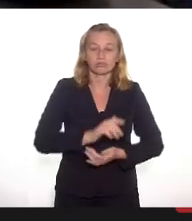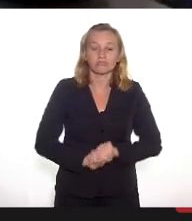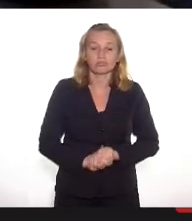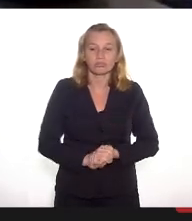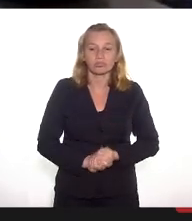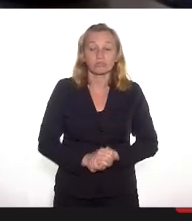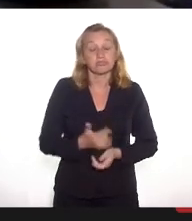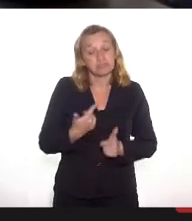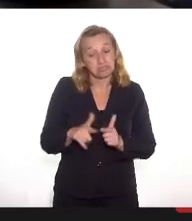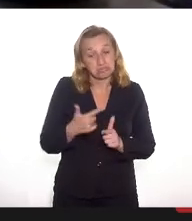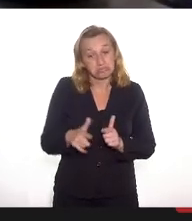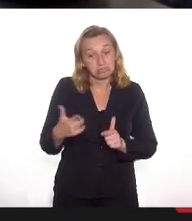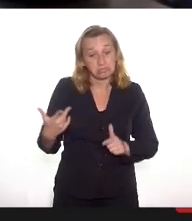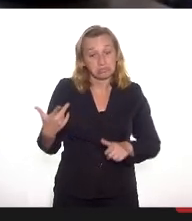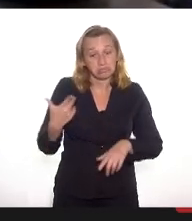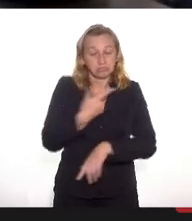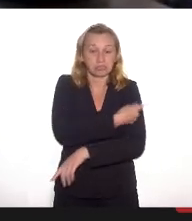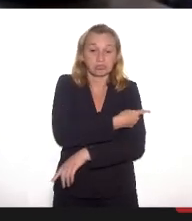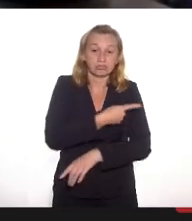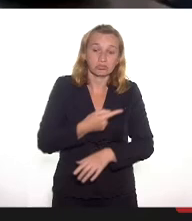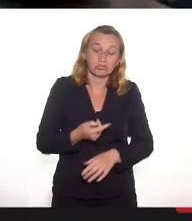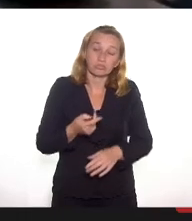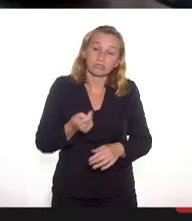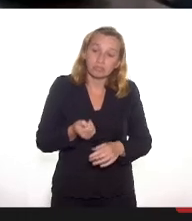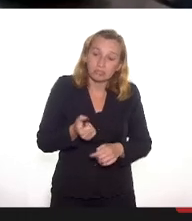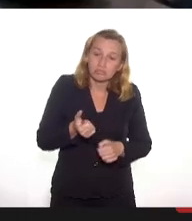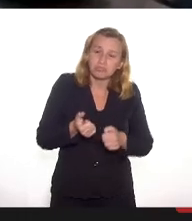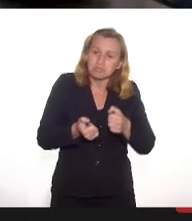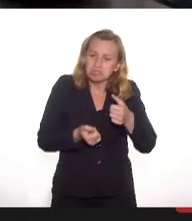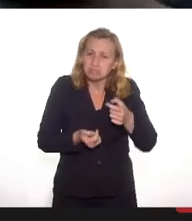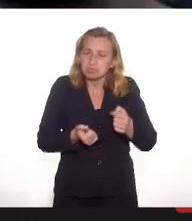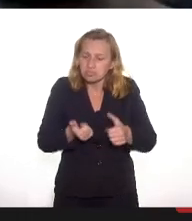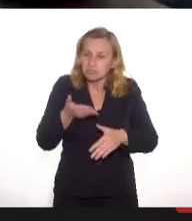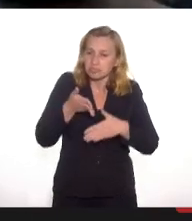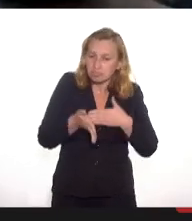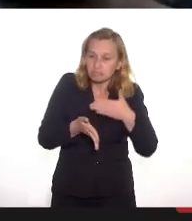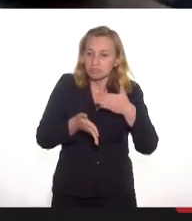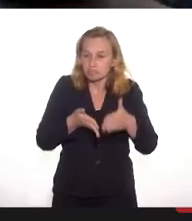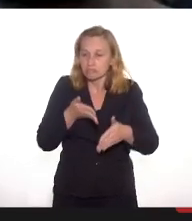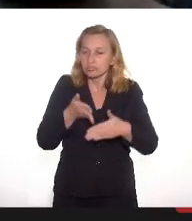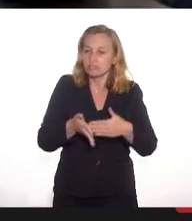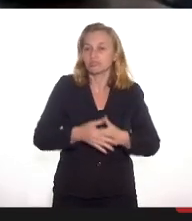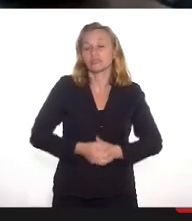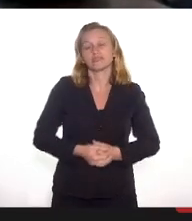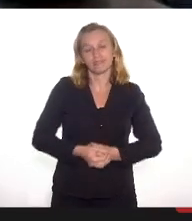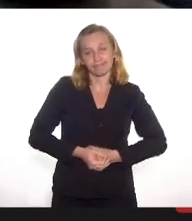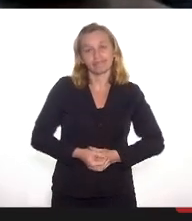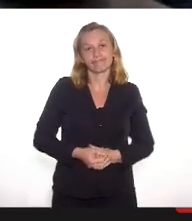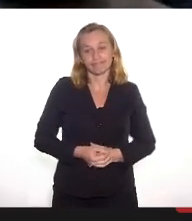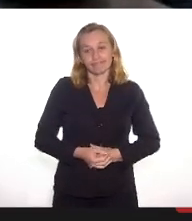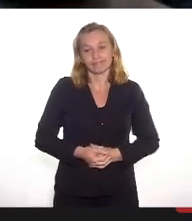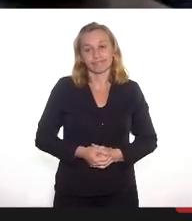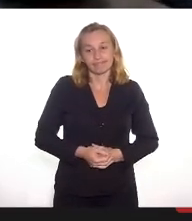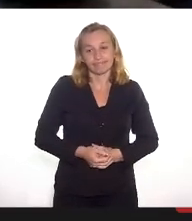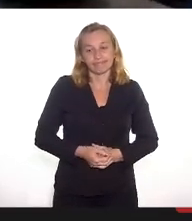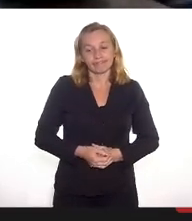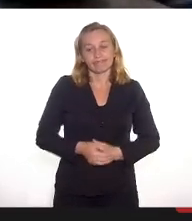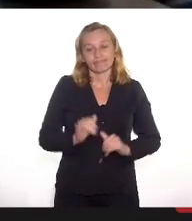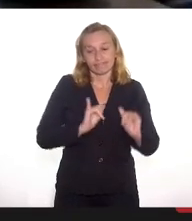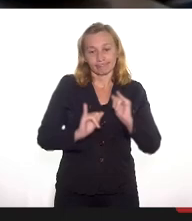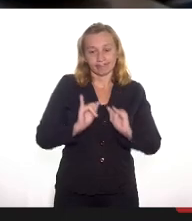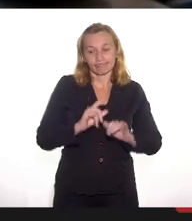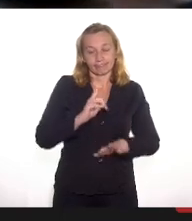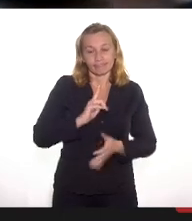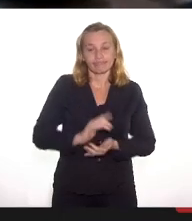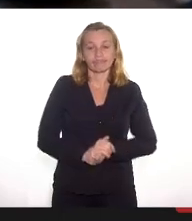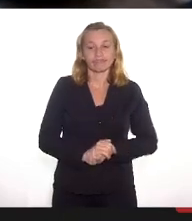o problema é que as vacinas estão chegando a conta-gotas Então até chegar na população Infelizmente essa é a essa informação